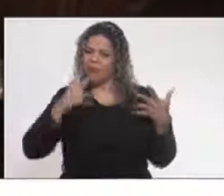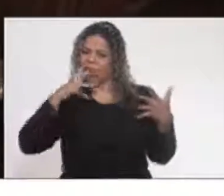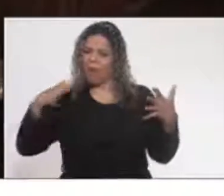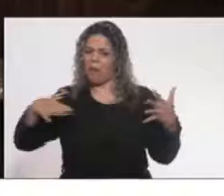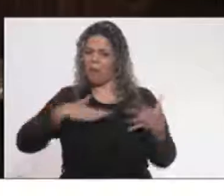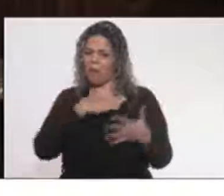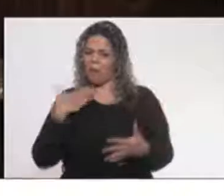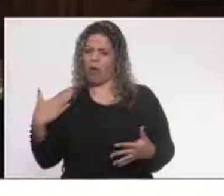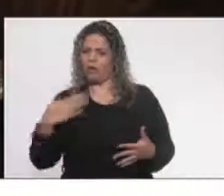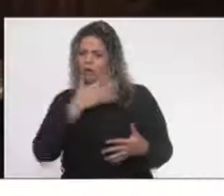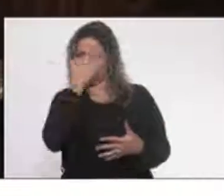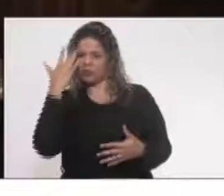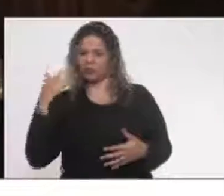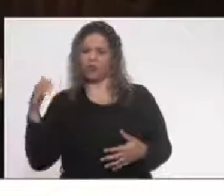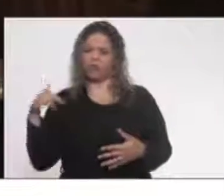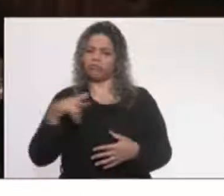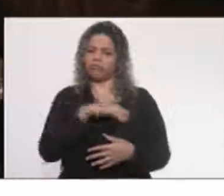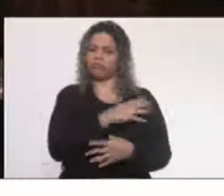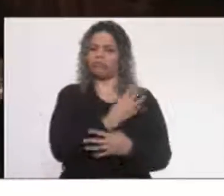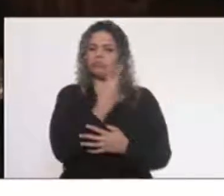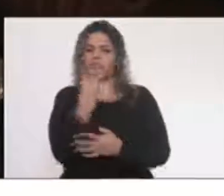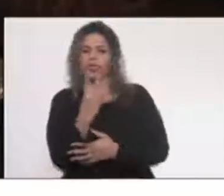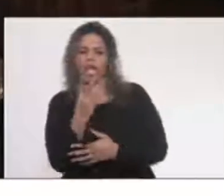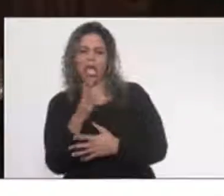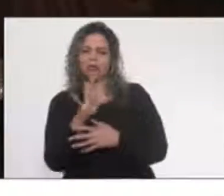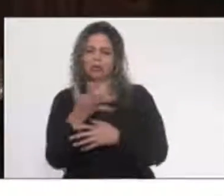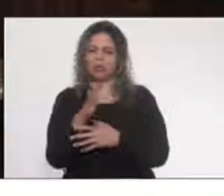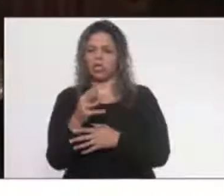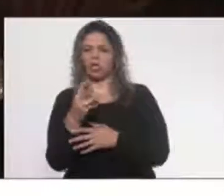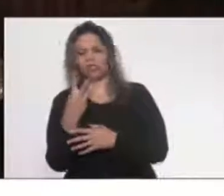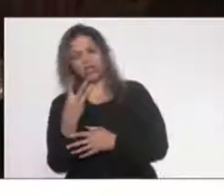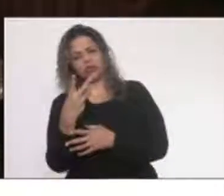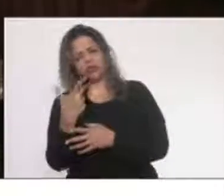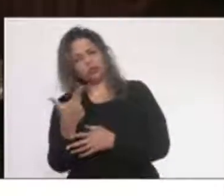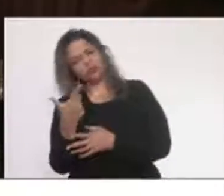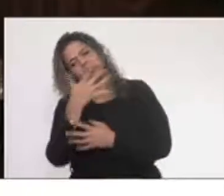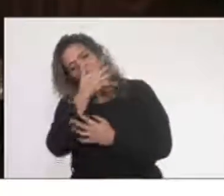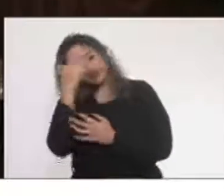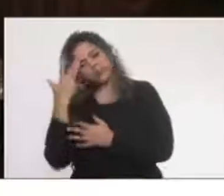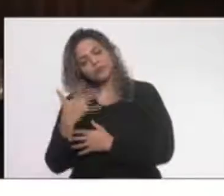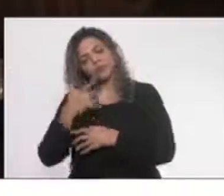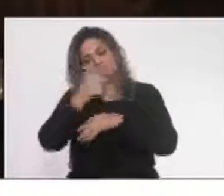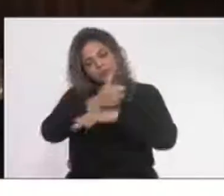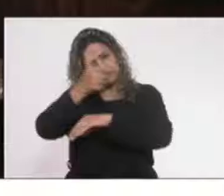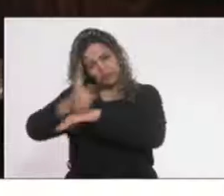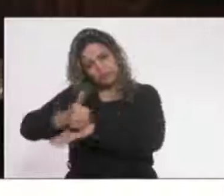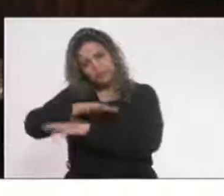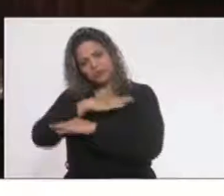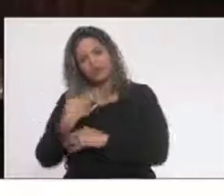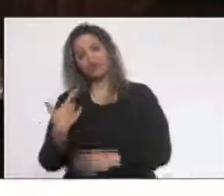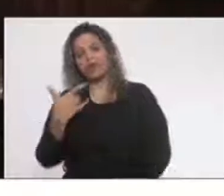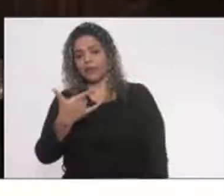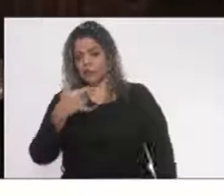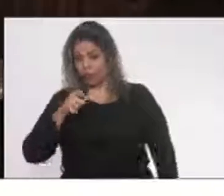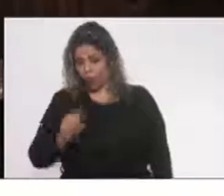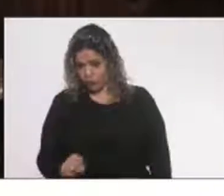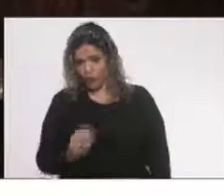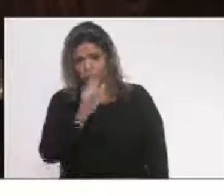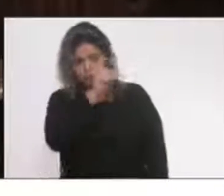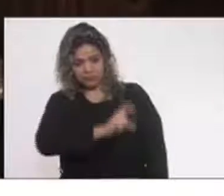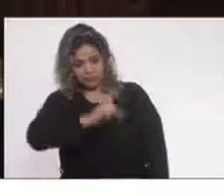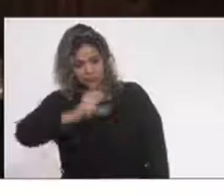Rio de Janeiro, ou seja, cerca de 3 pessoas foram mortas nessas ações, 28